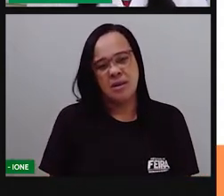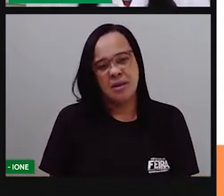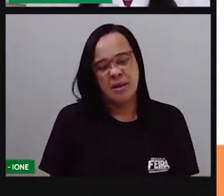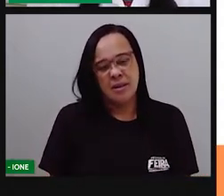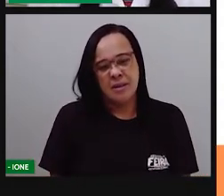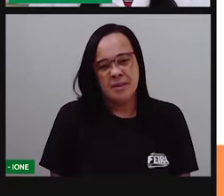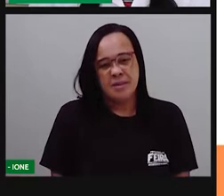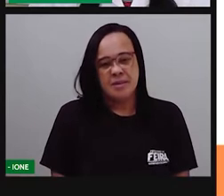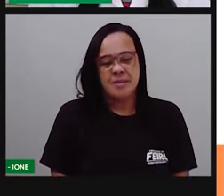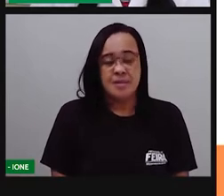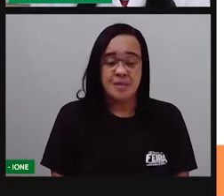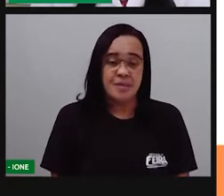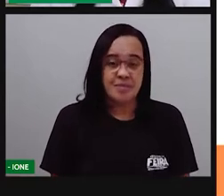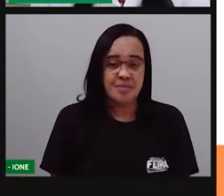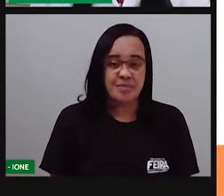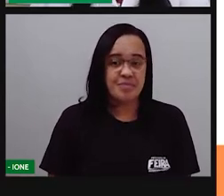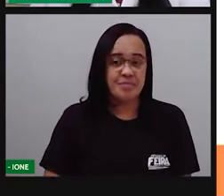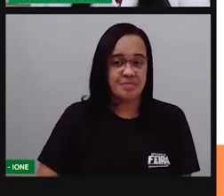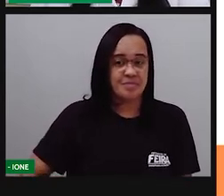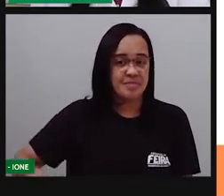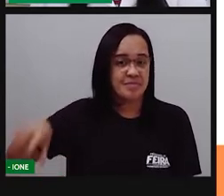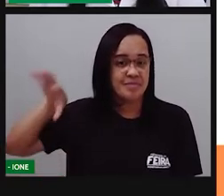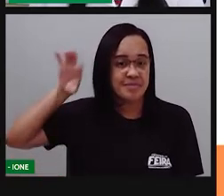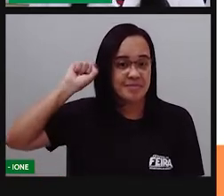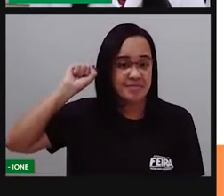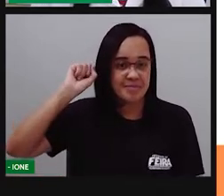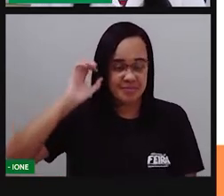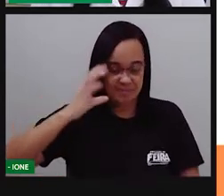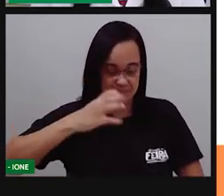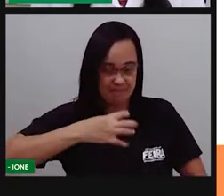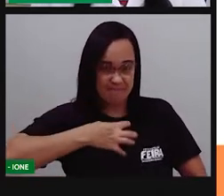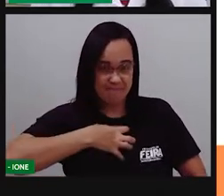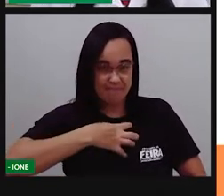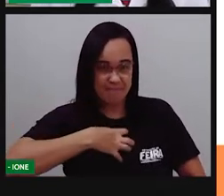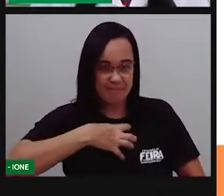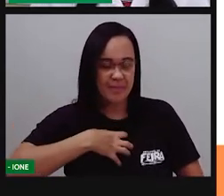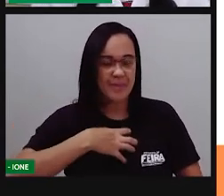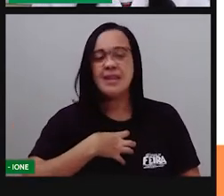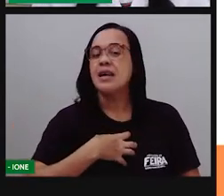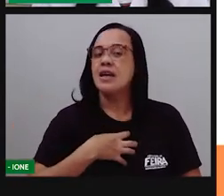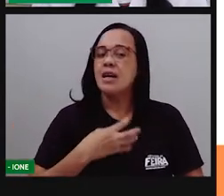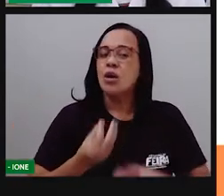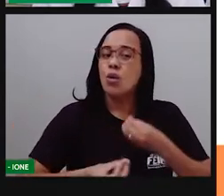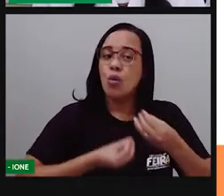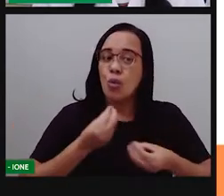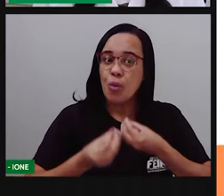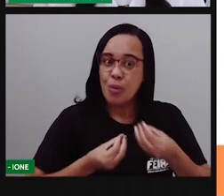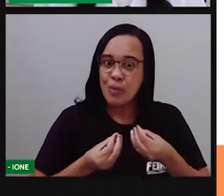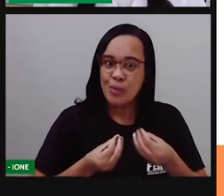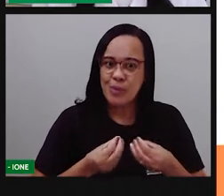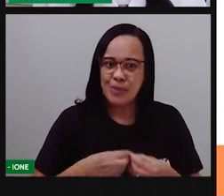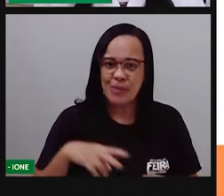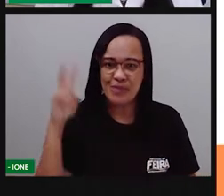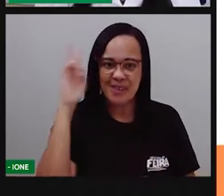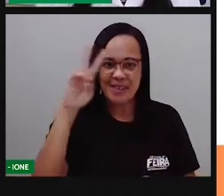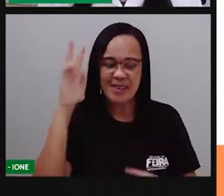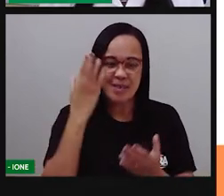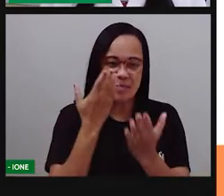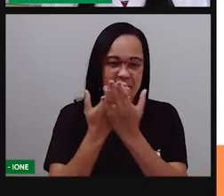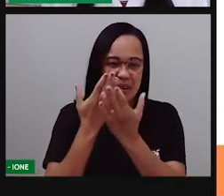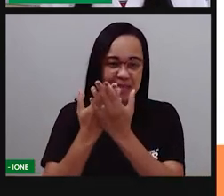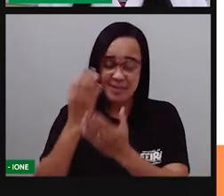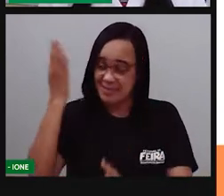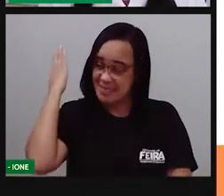o tema destravando o som Oi meninos da última aula de lavagem